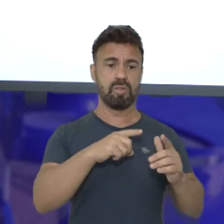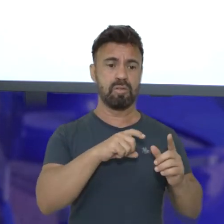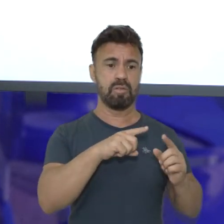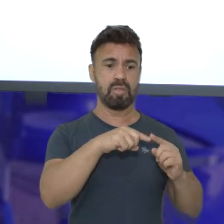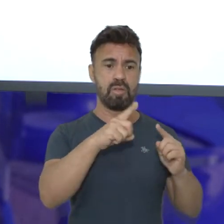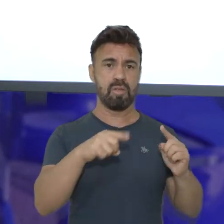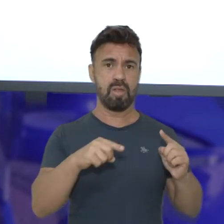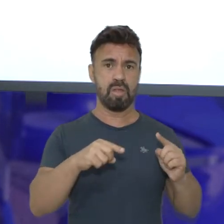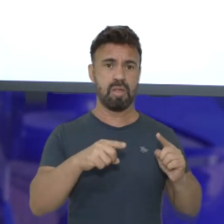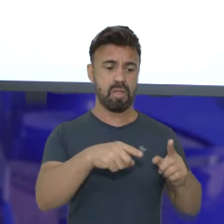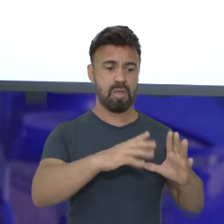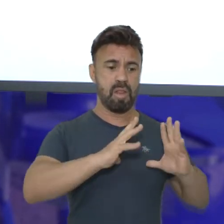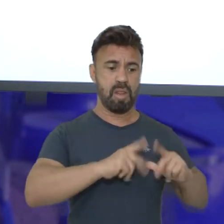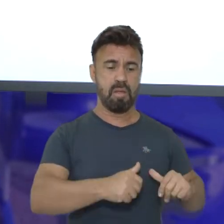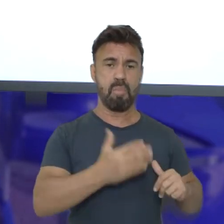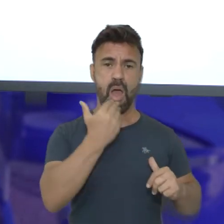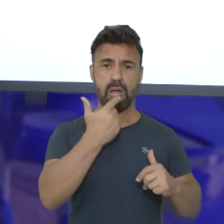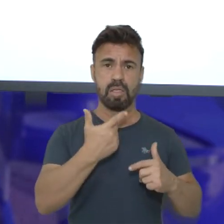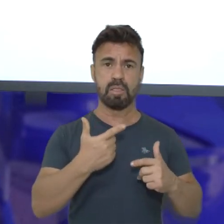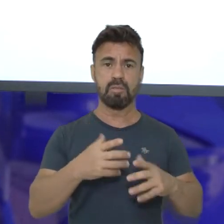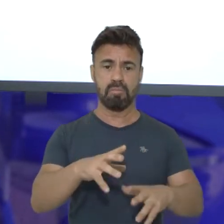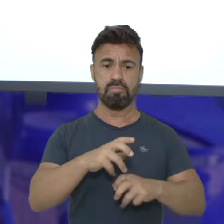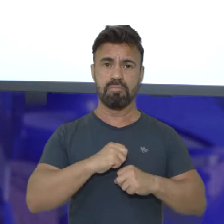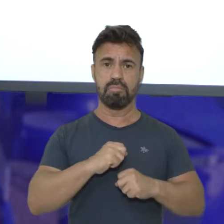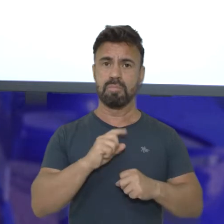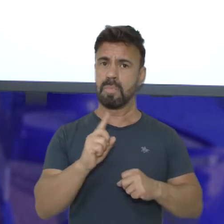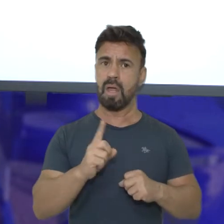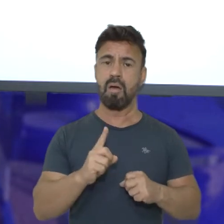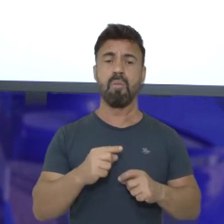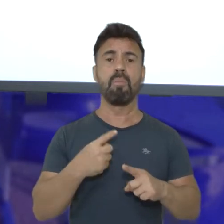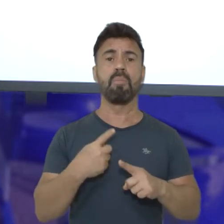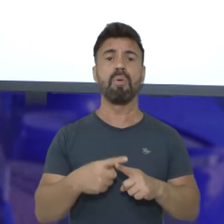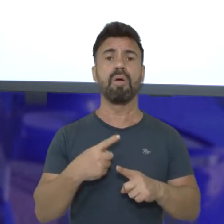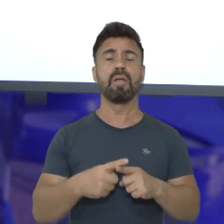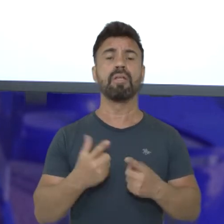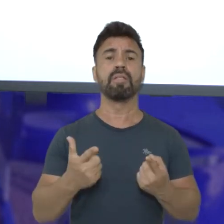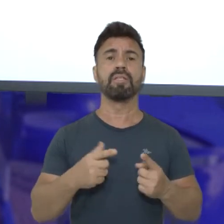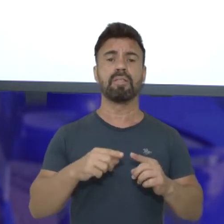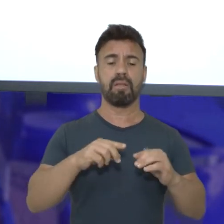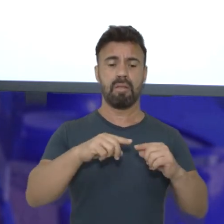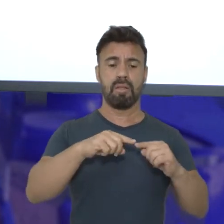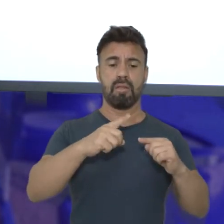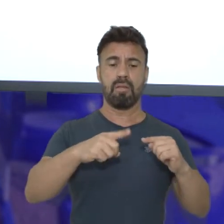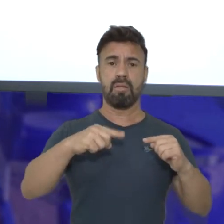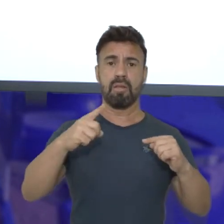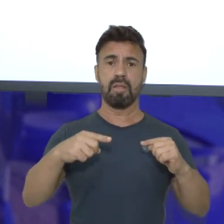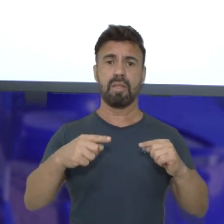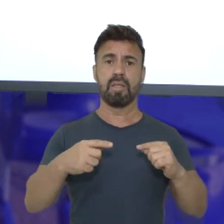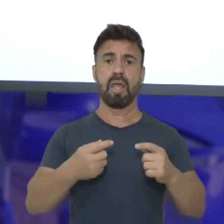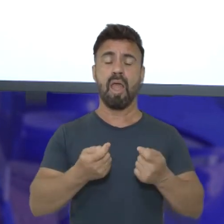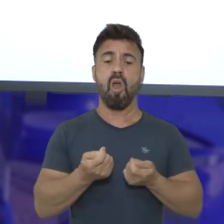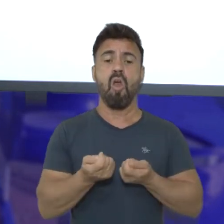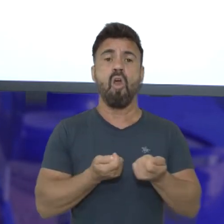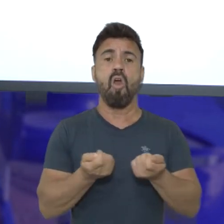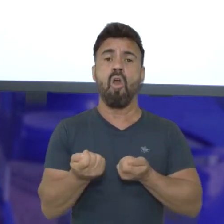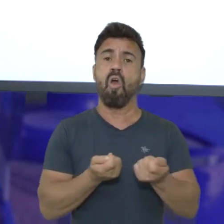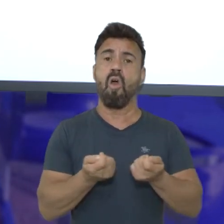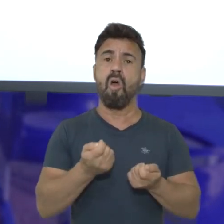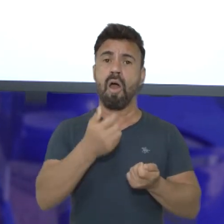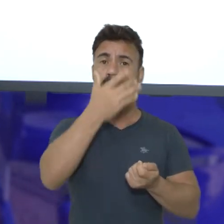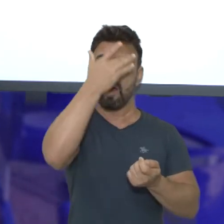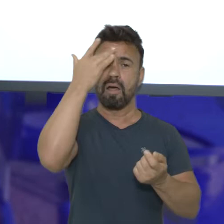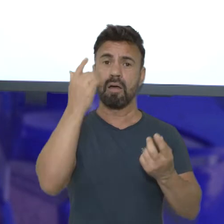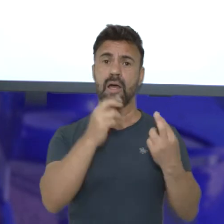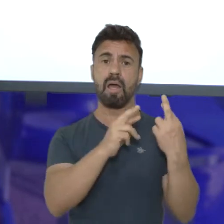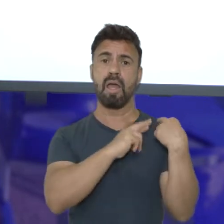desinfecção. Isso porque, quando se trabalha com radiação, tem que ser um processo bastante controlado e responsável